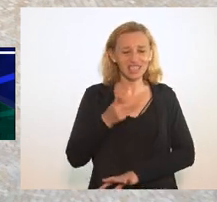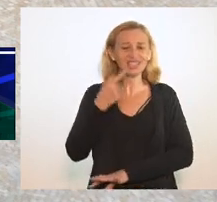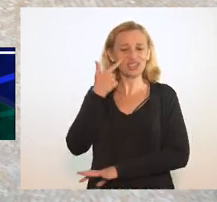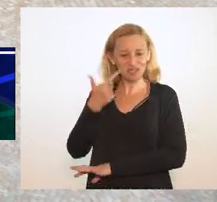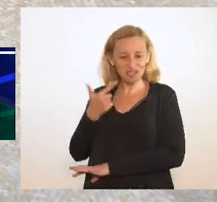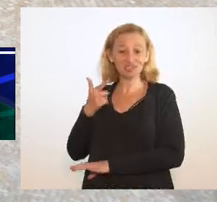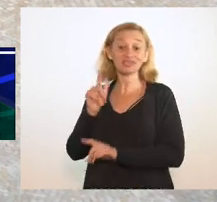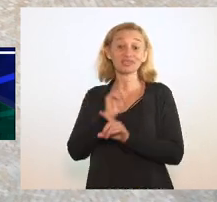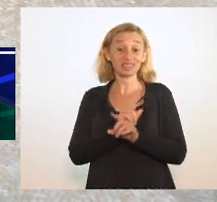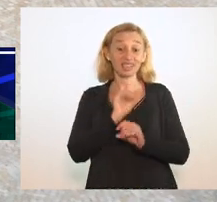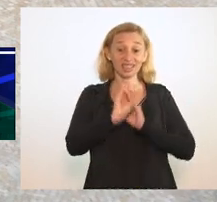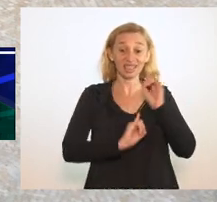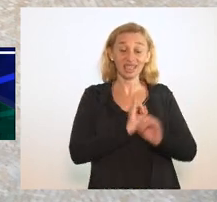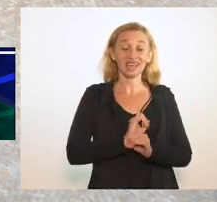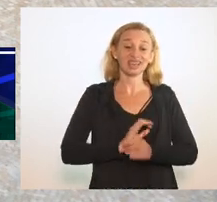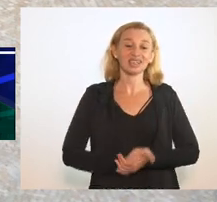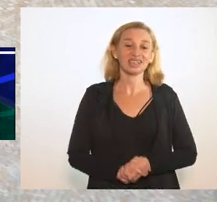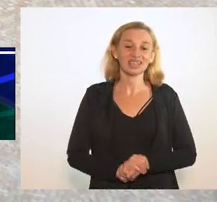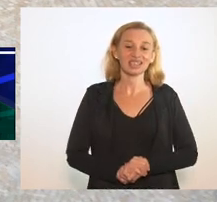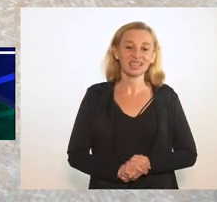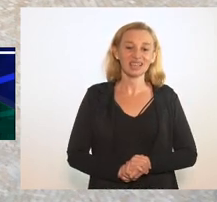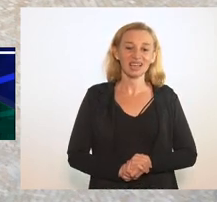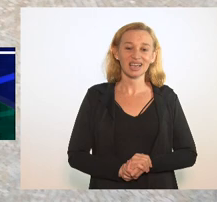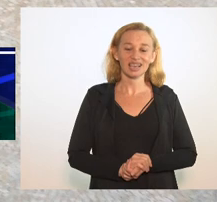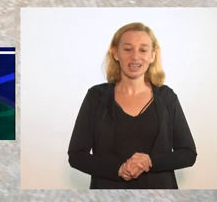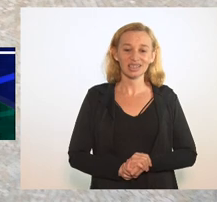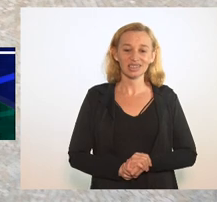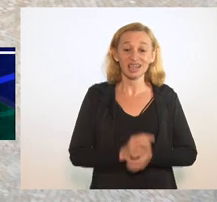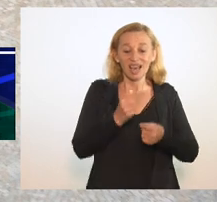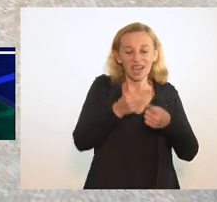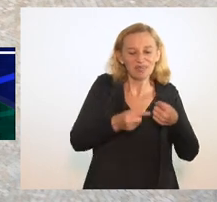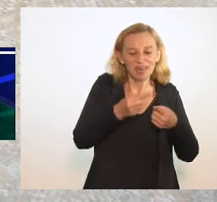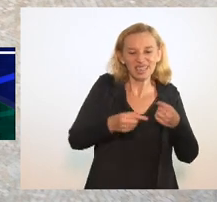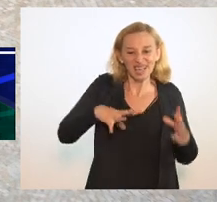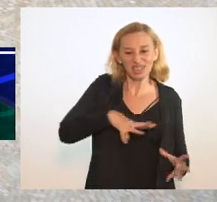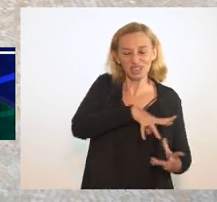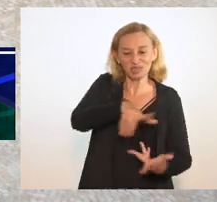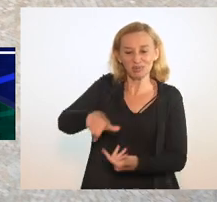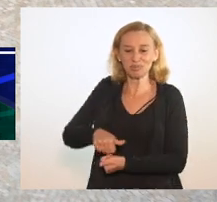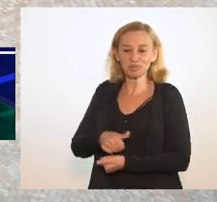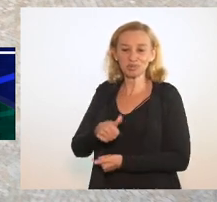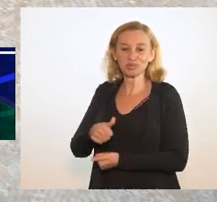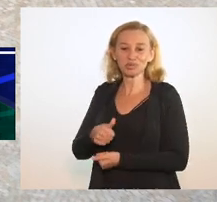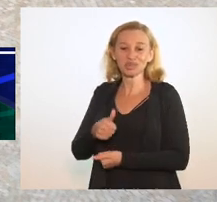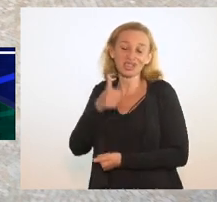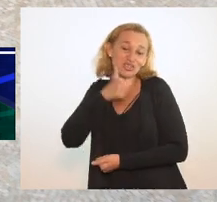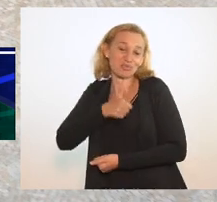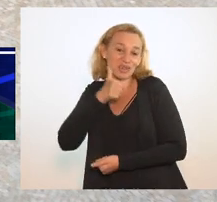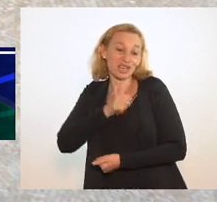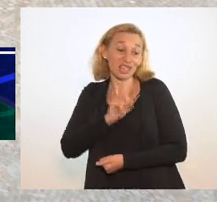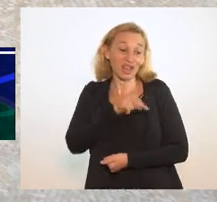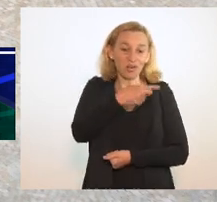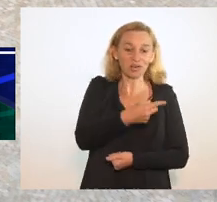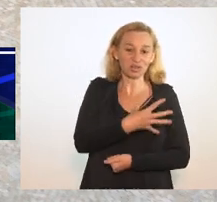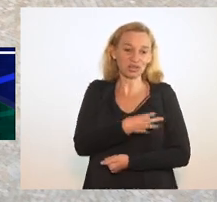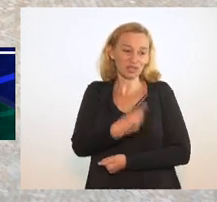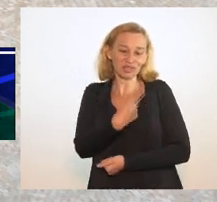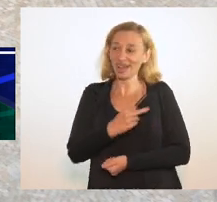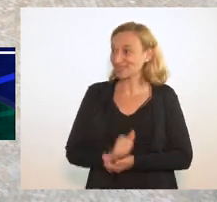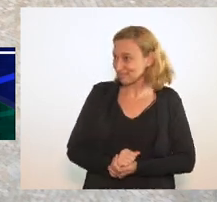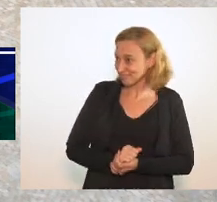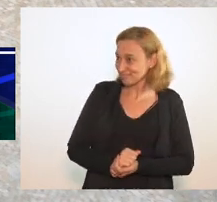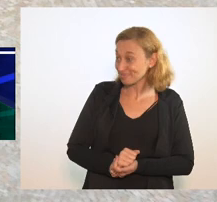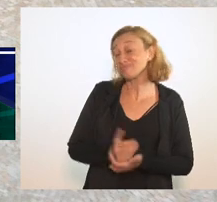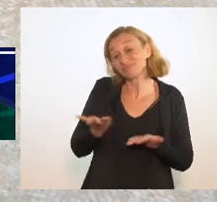na internet, não é? A metade do mundo é de mulheres e a outra, os filhos delas. Então, aí